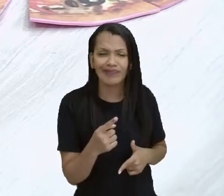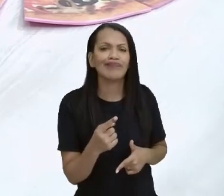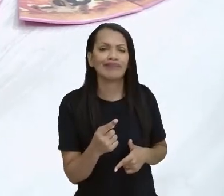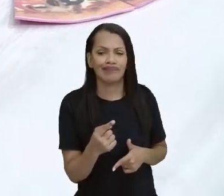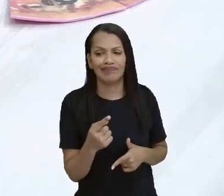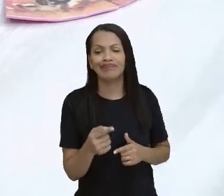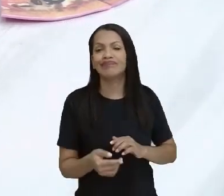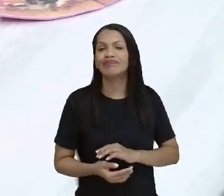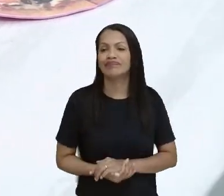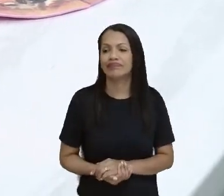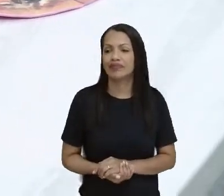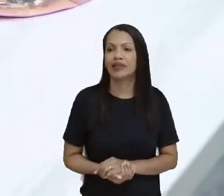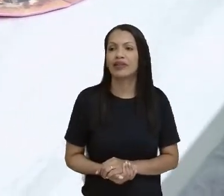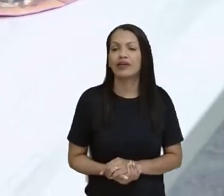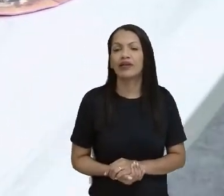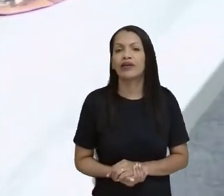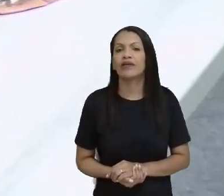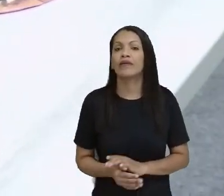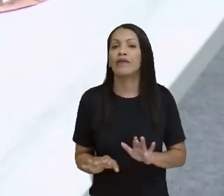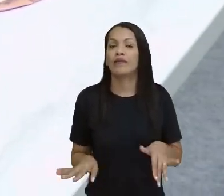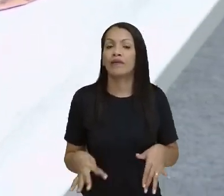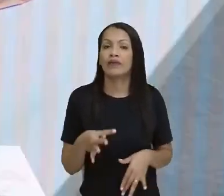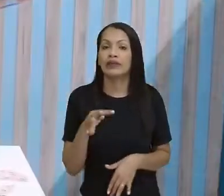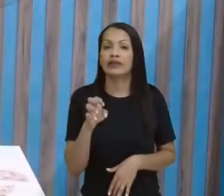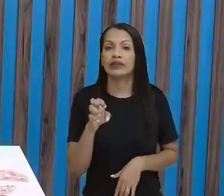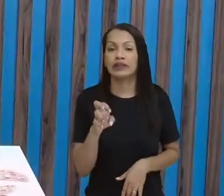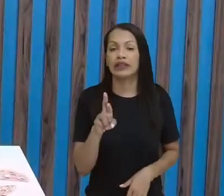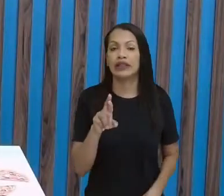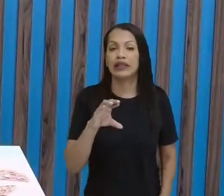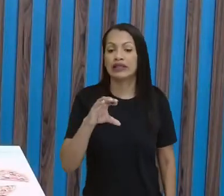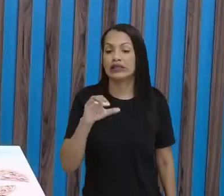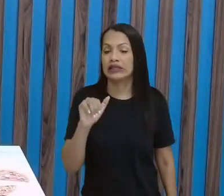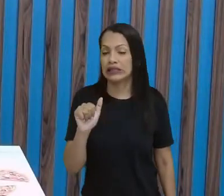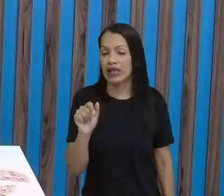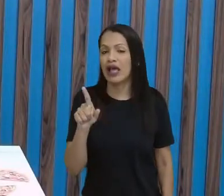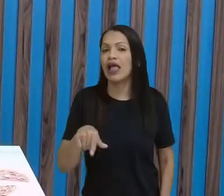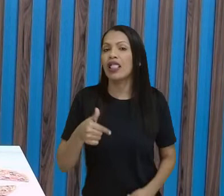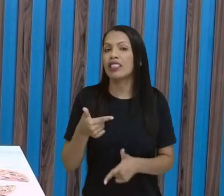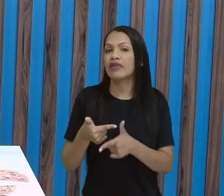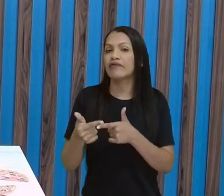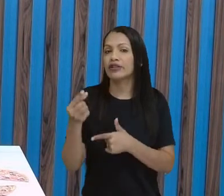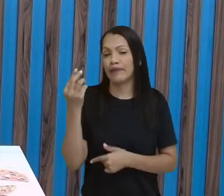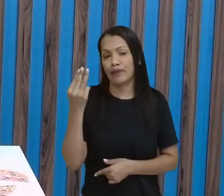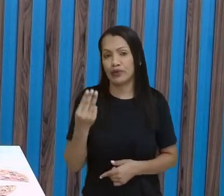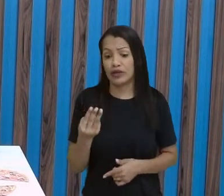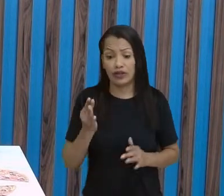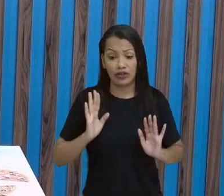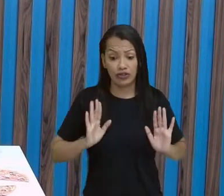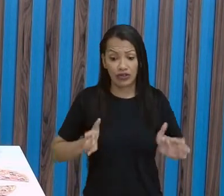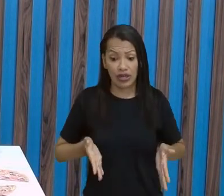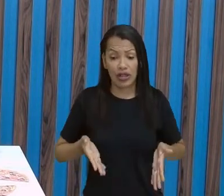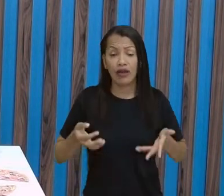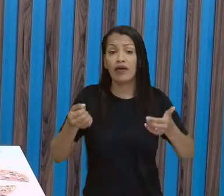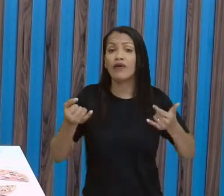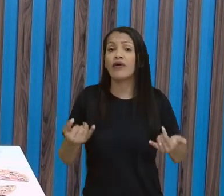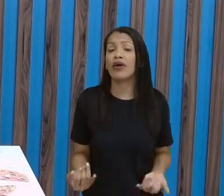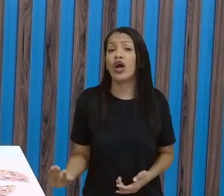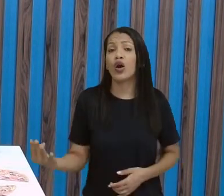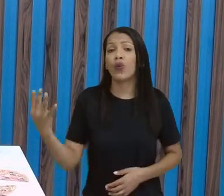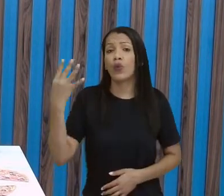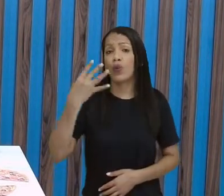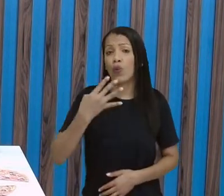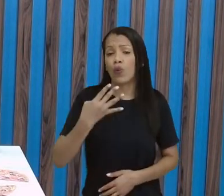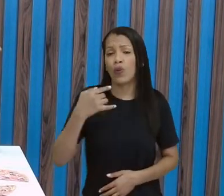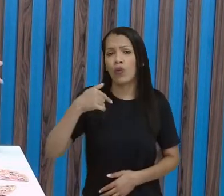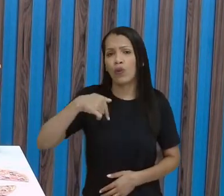terça parte, é você dividir por 3. Já quando a gente fala em quarta parte,